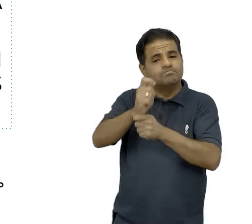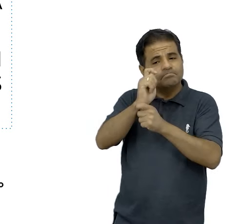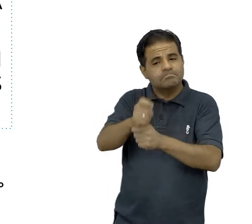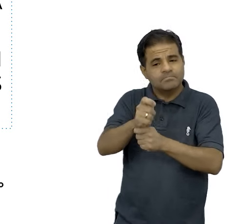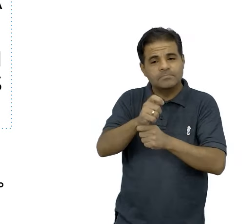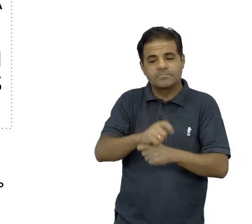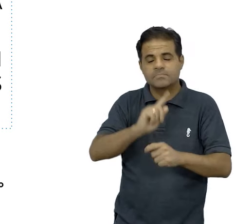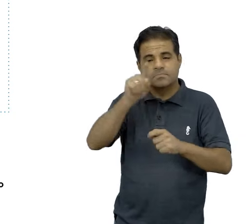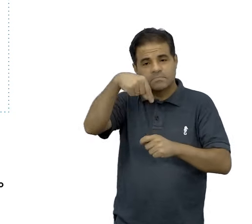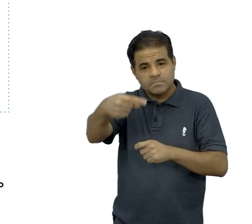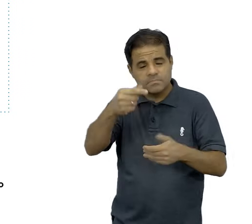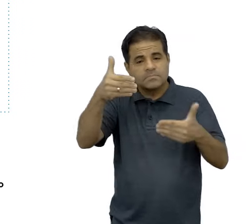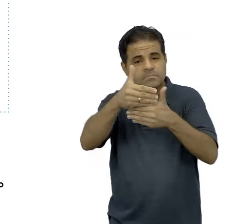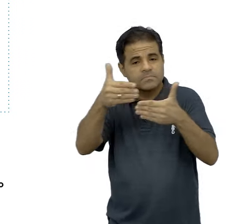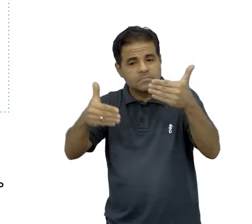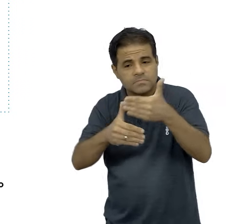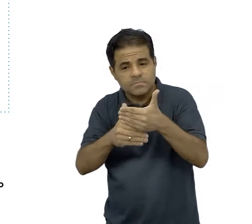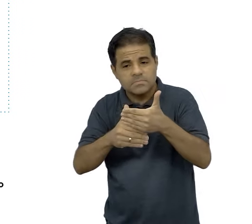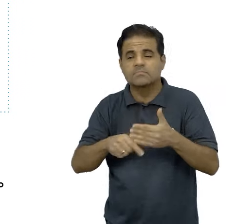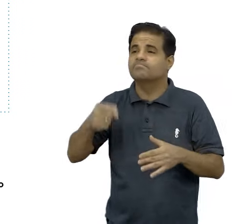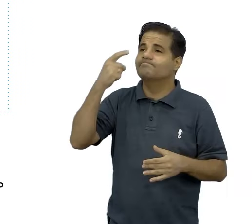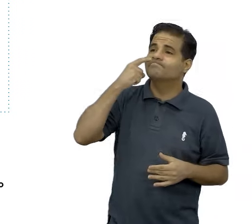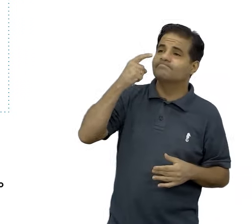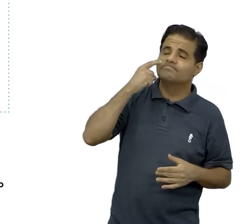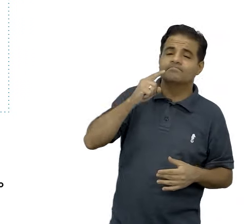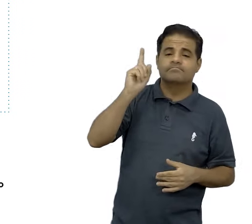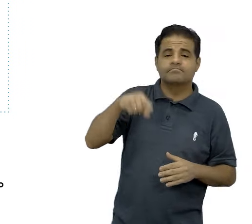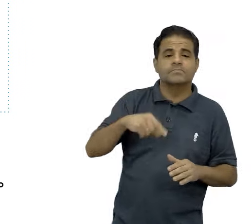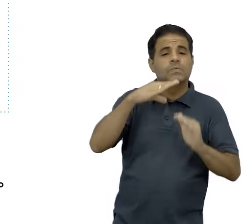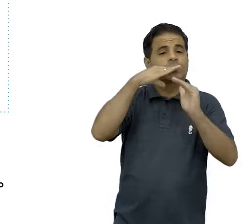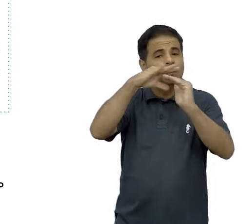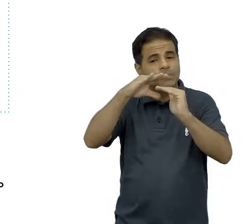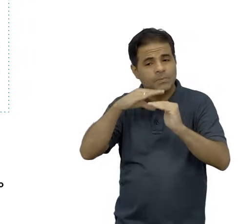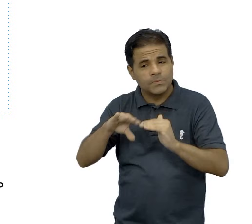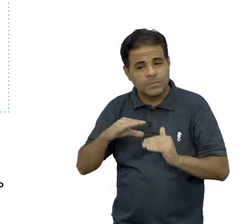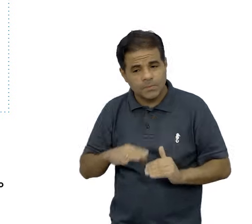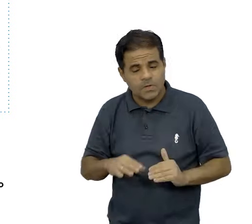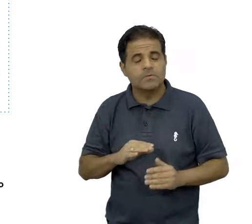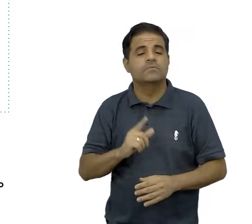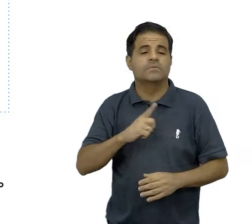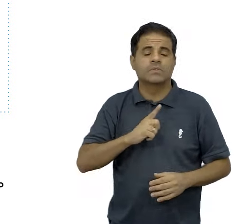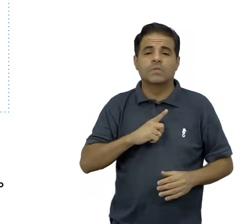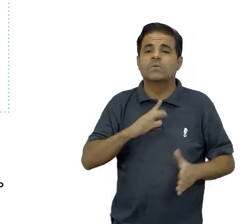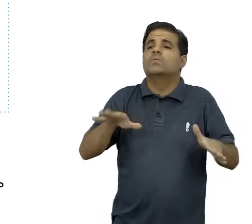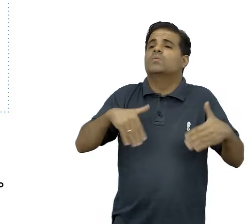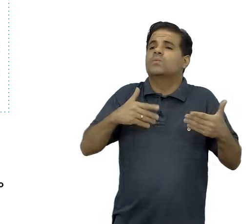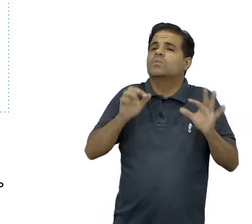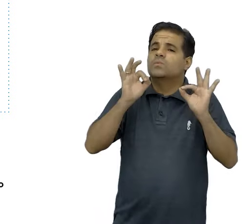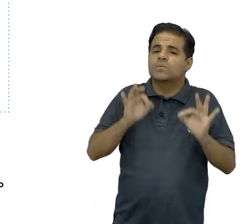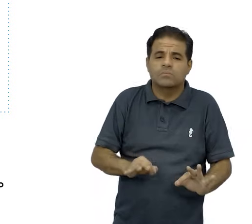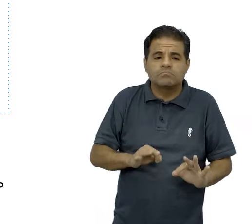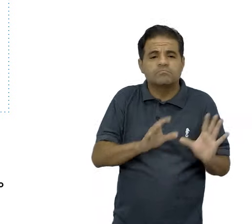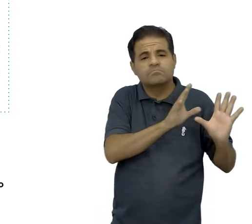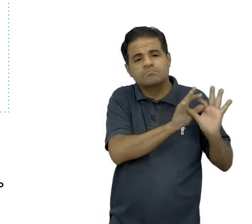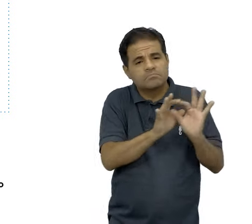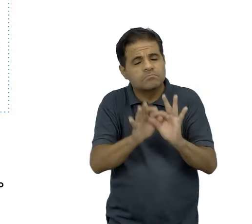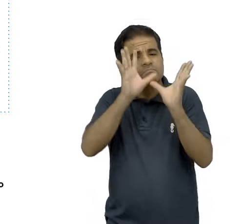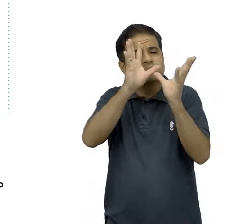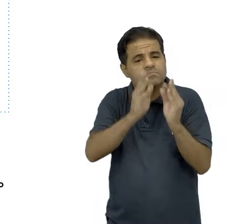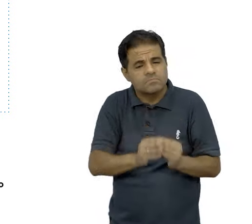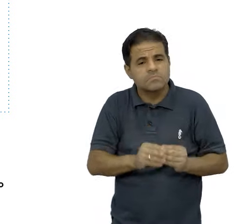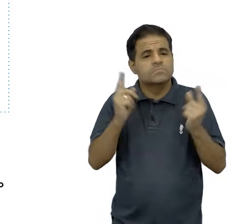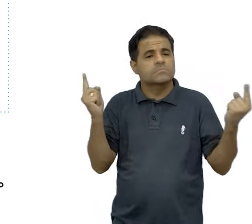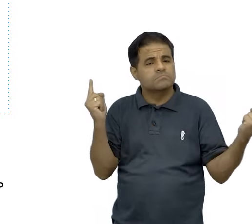No slide seguinte, a gente vai ver os encaminhamentos, né? O que de fato contextualiza